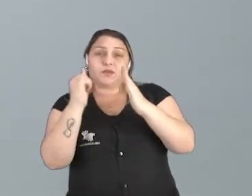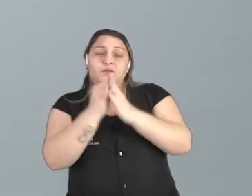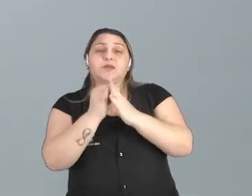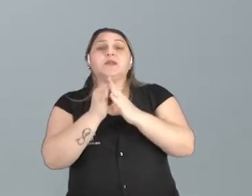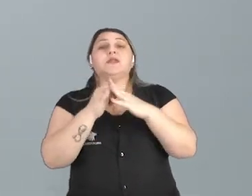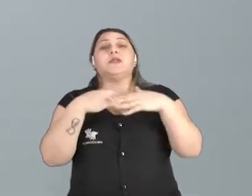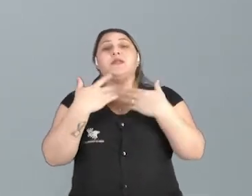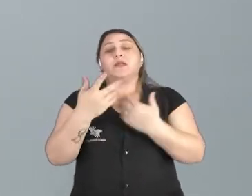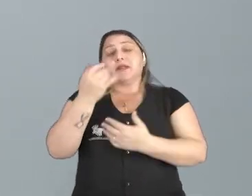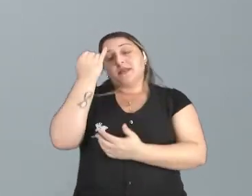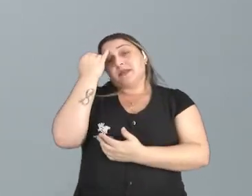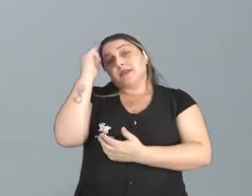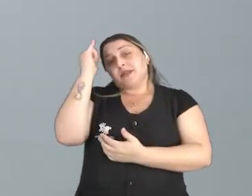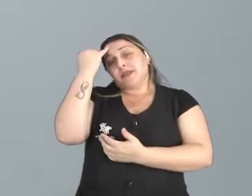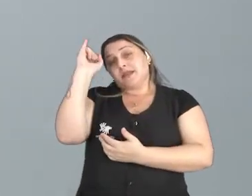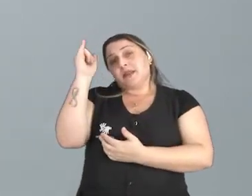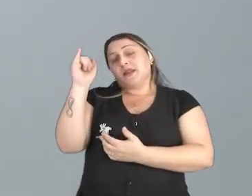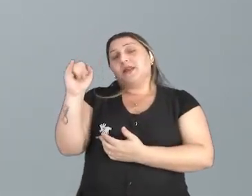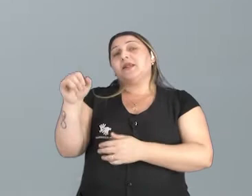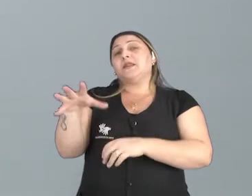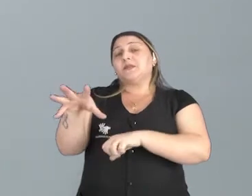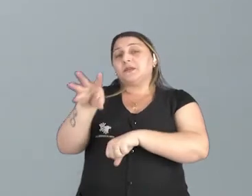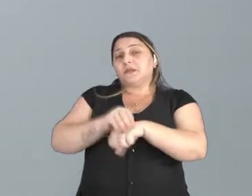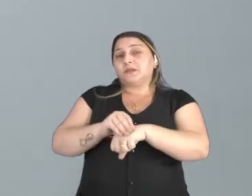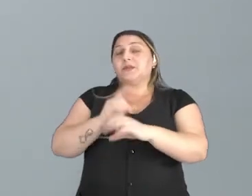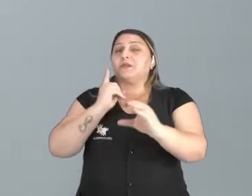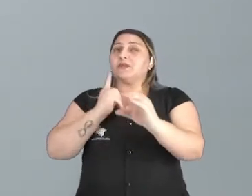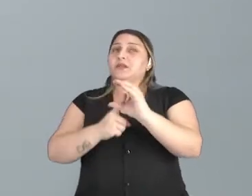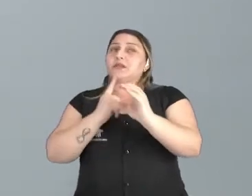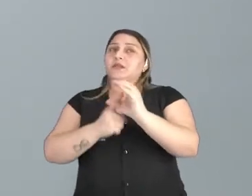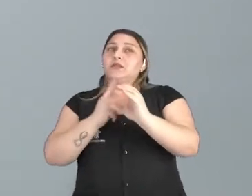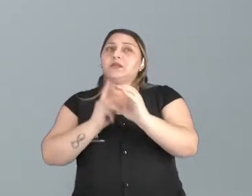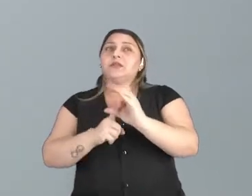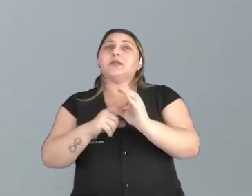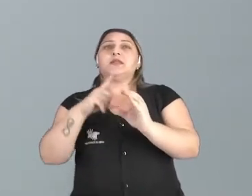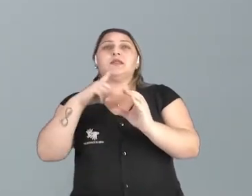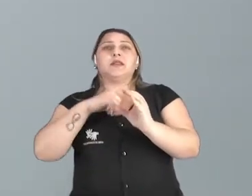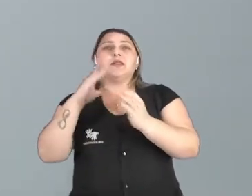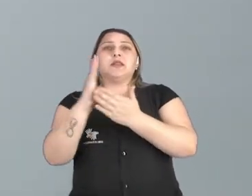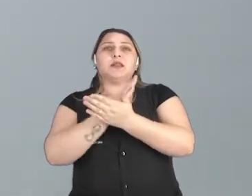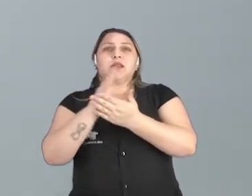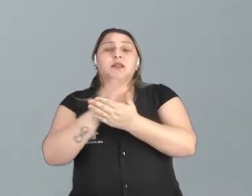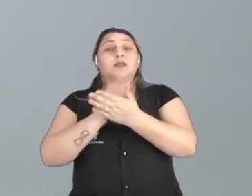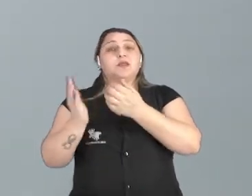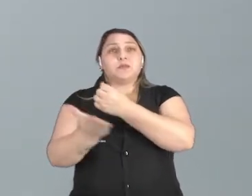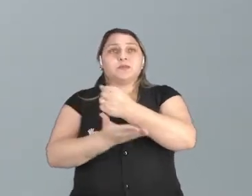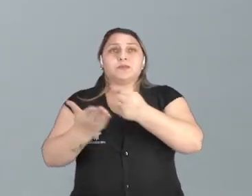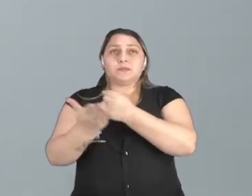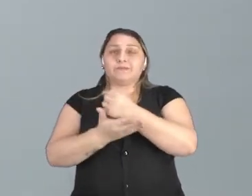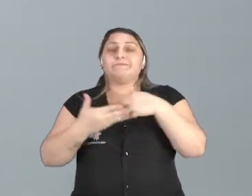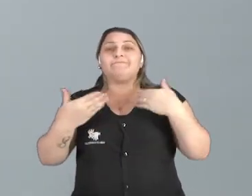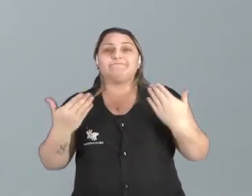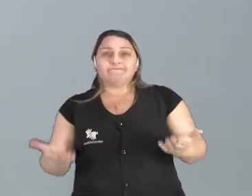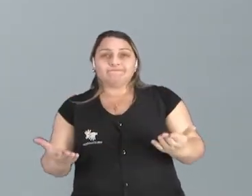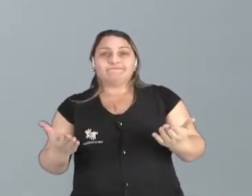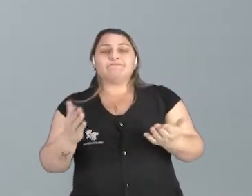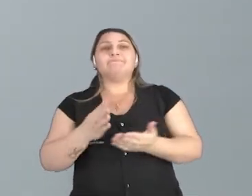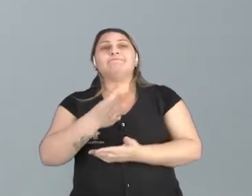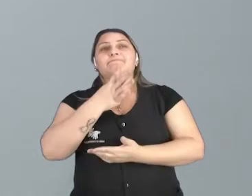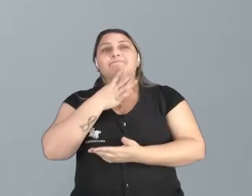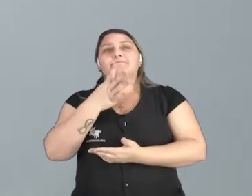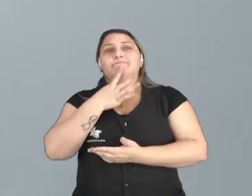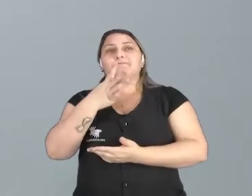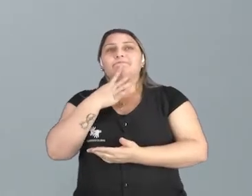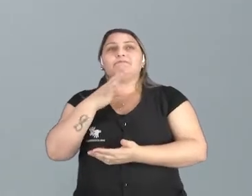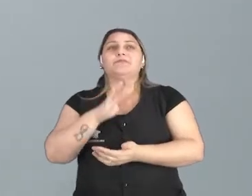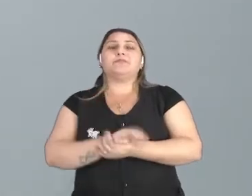eram ideias aí contaminadas pelo comunismo, tá, pessoal? E aí a gente tem as reformas de base, né? As tão conhecidas